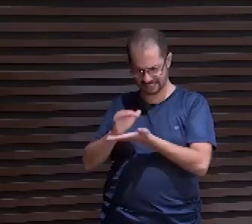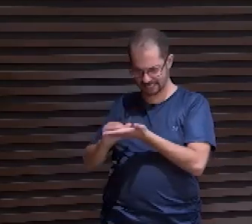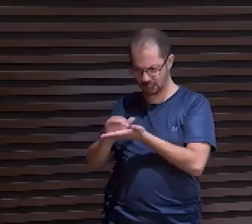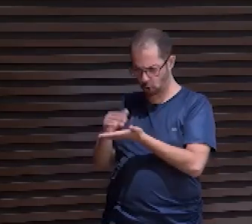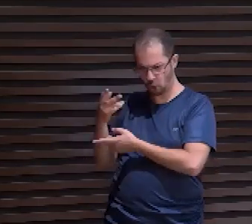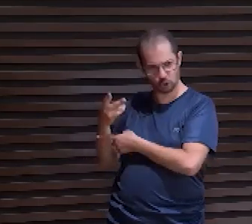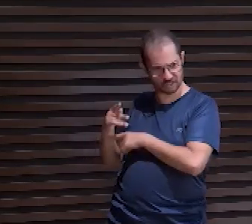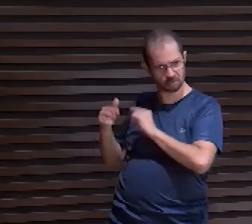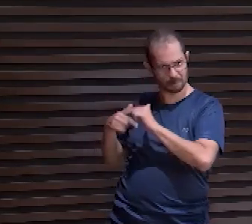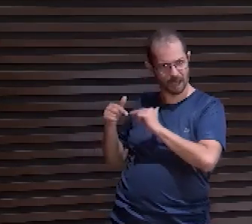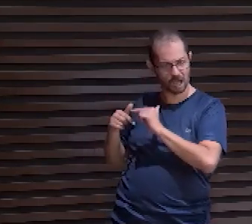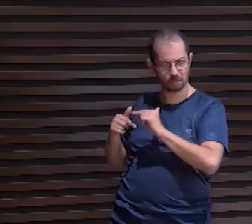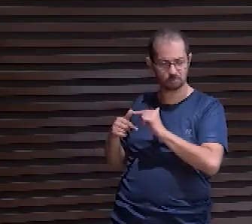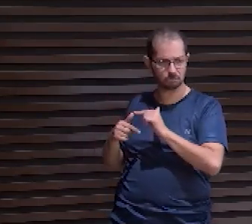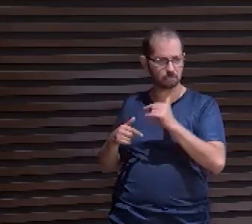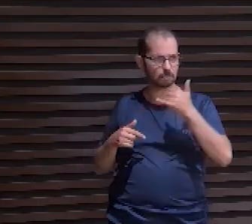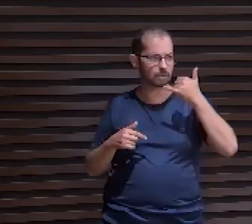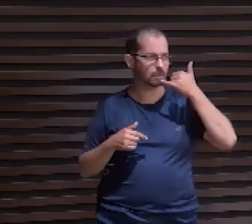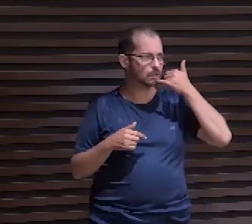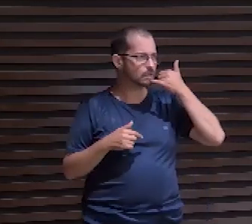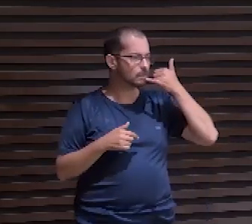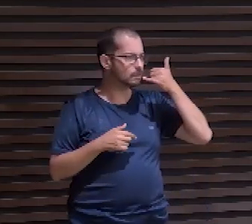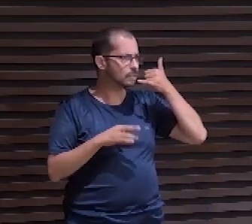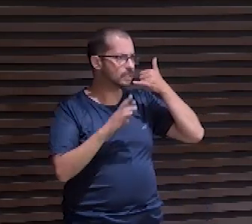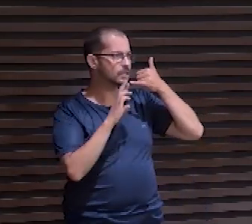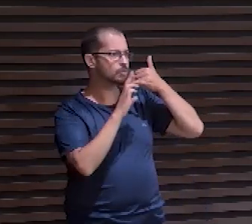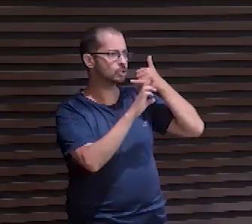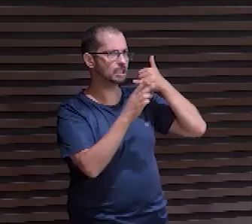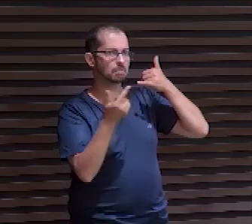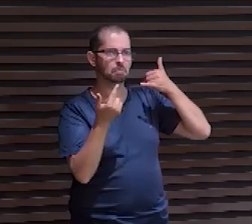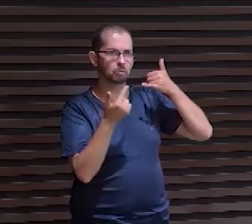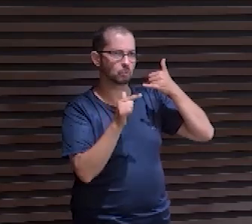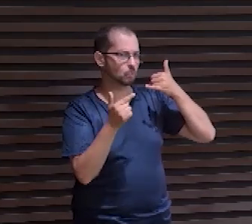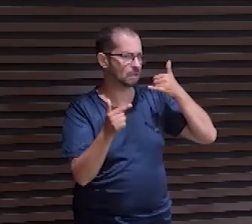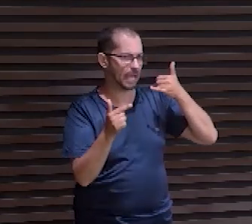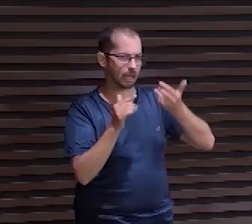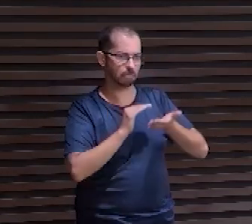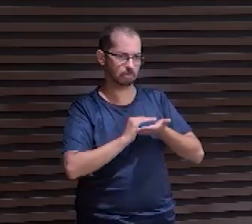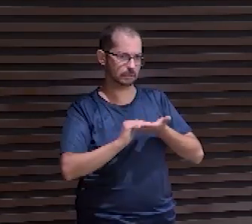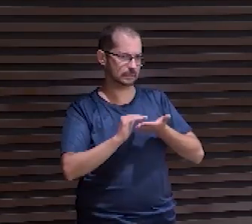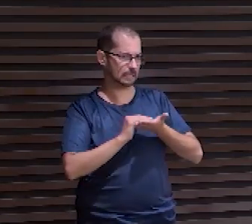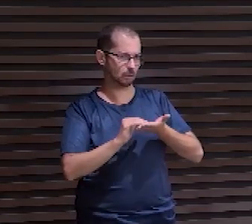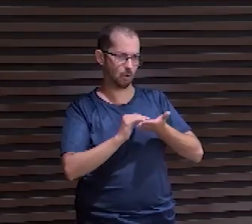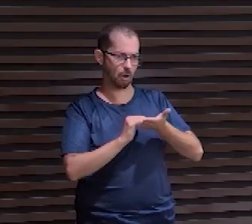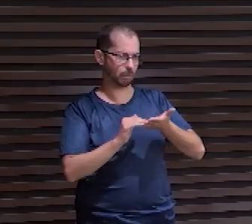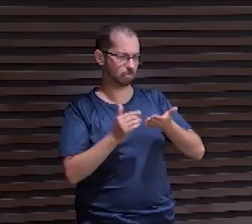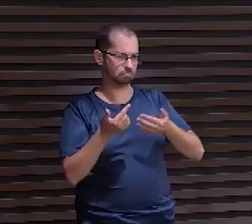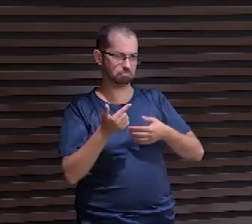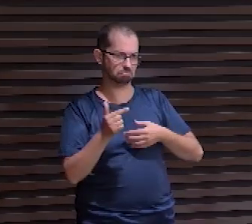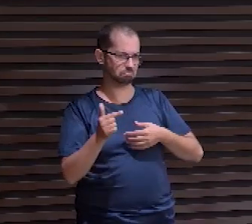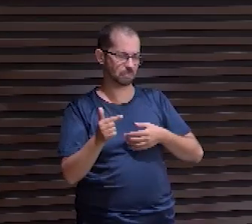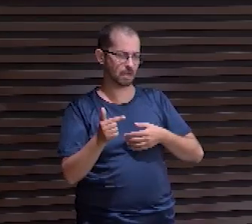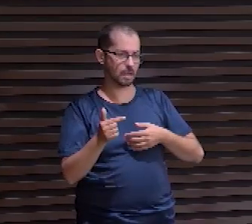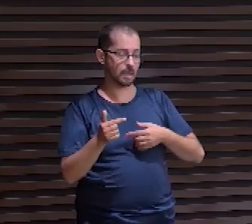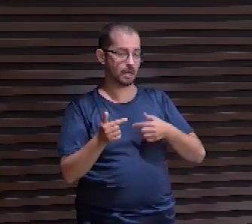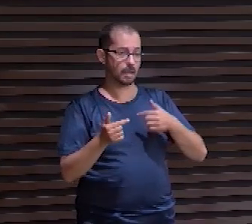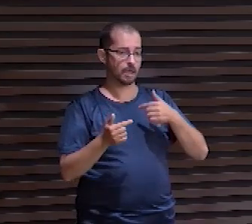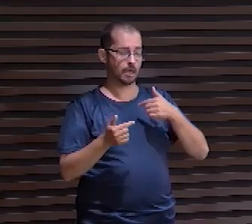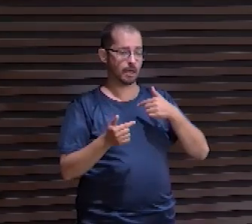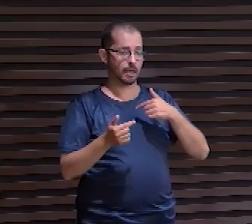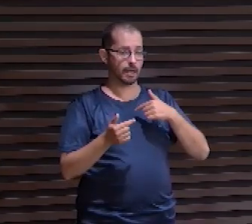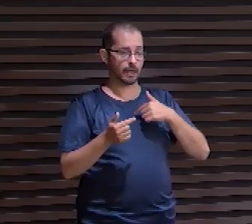Respondi: madame, não tenho nenhum escritório na Califórnia. Meu escritório está